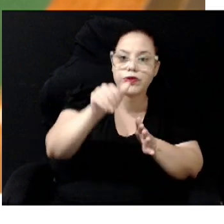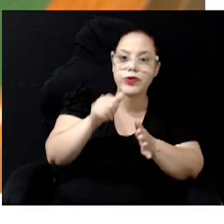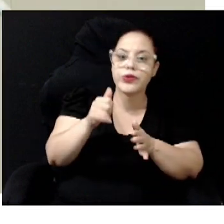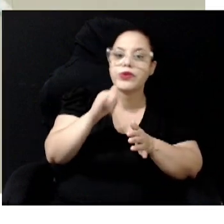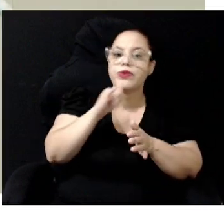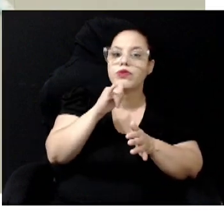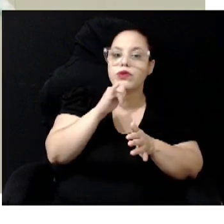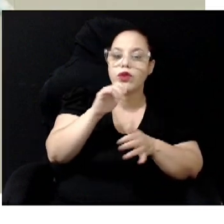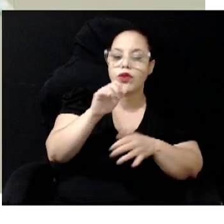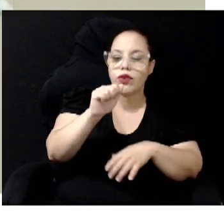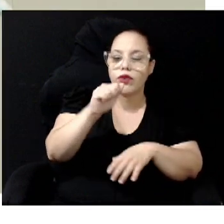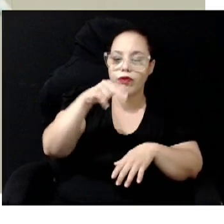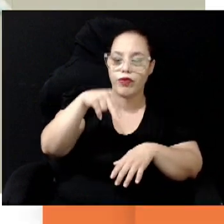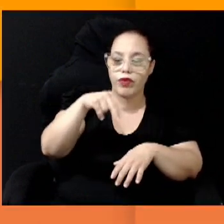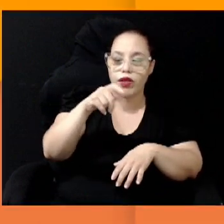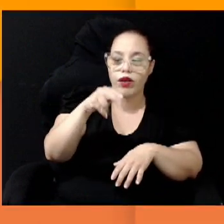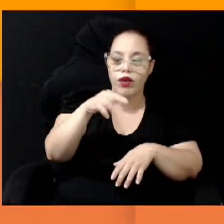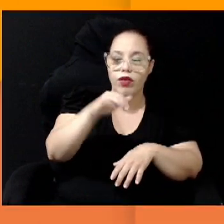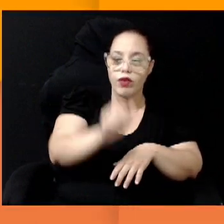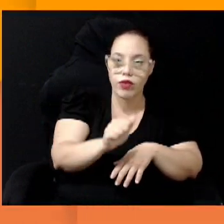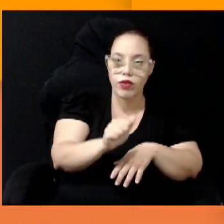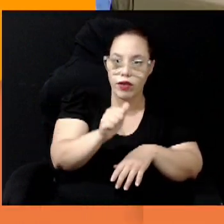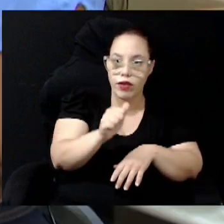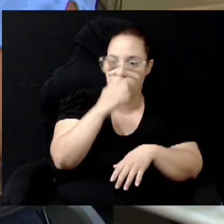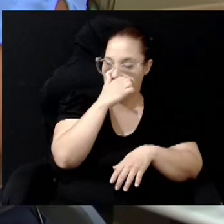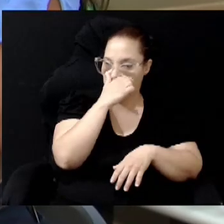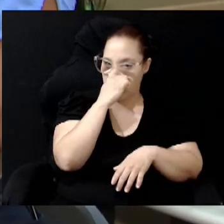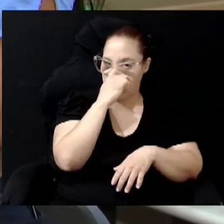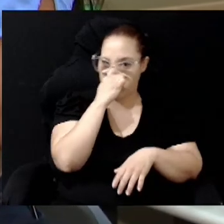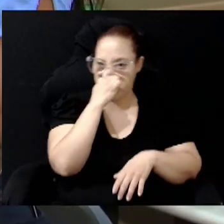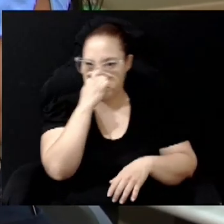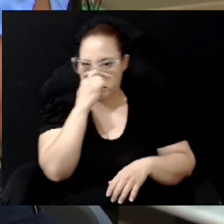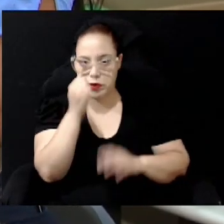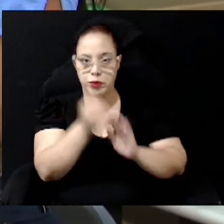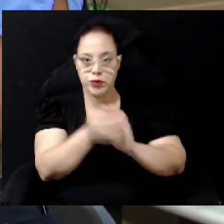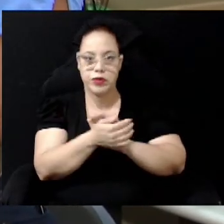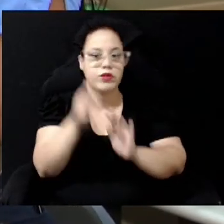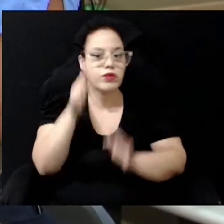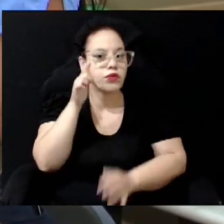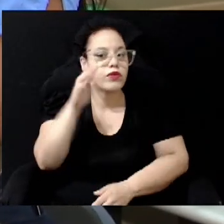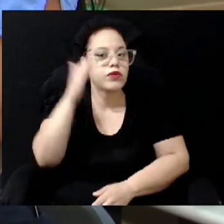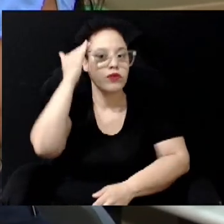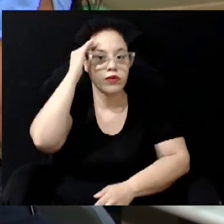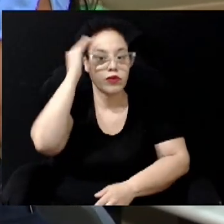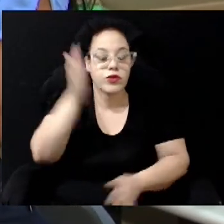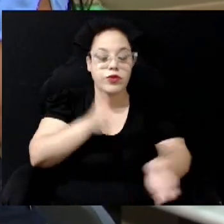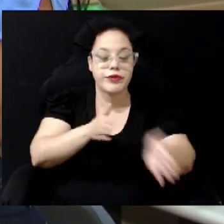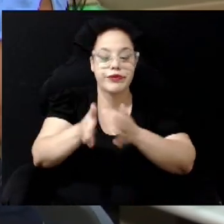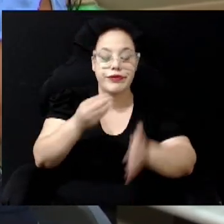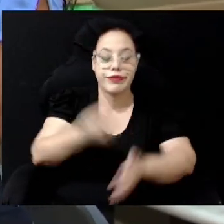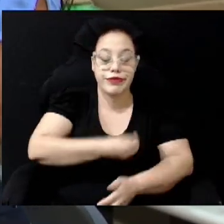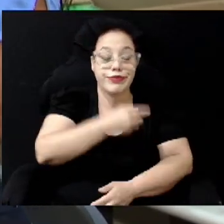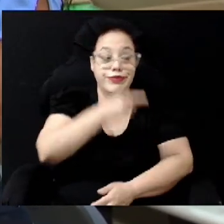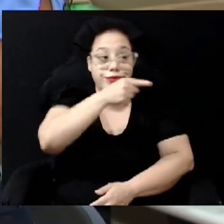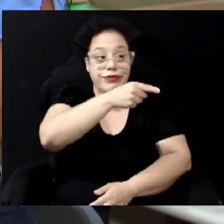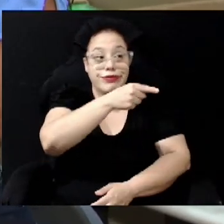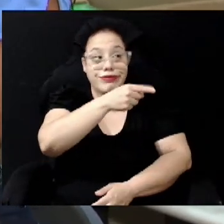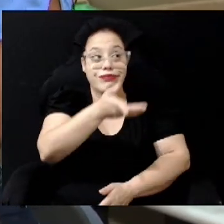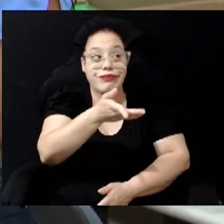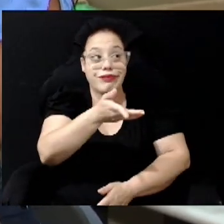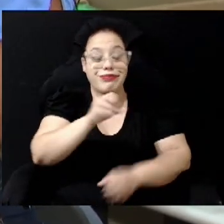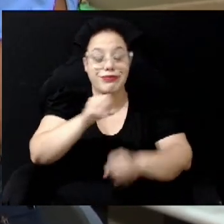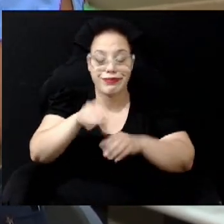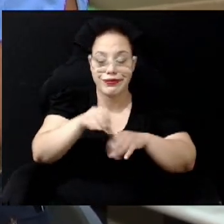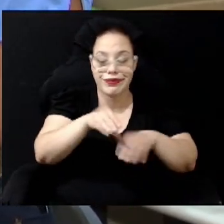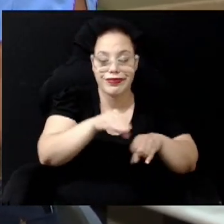Maria Altino Loparic, uma filósofa, você vai conseguir entender a trajetória dela, porque ela navegou do ensino até a